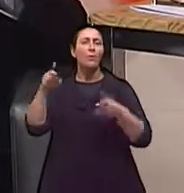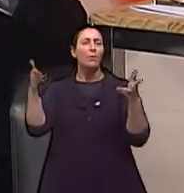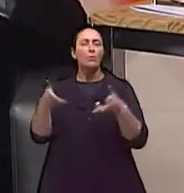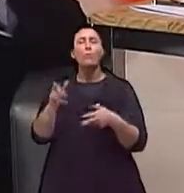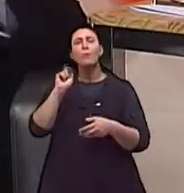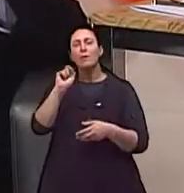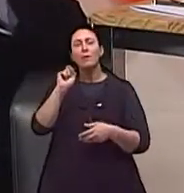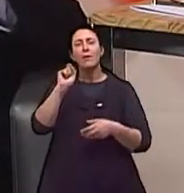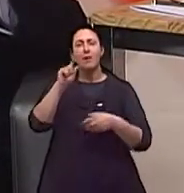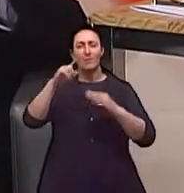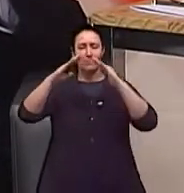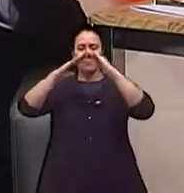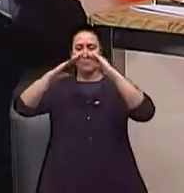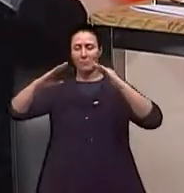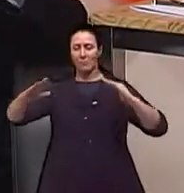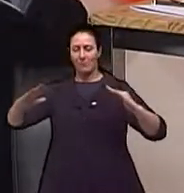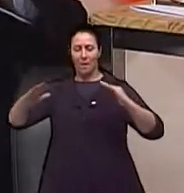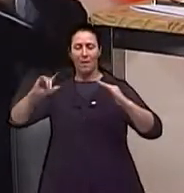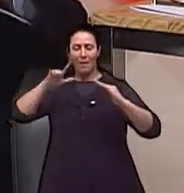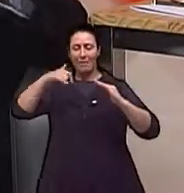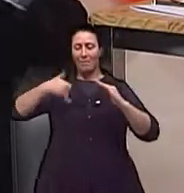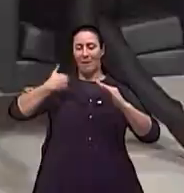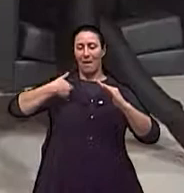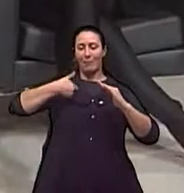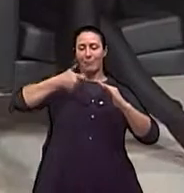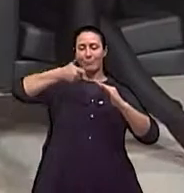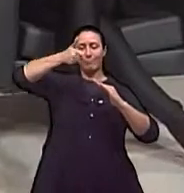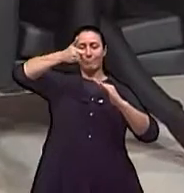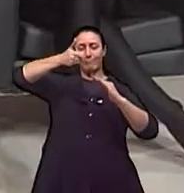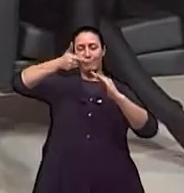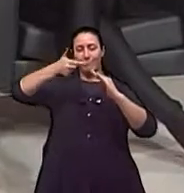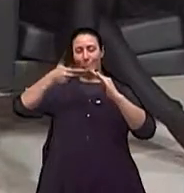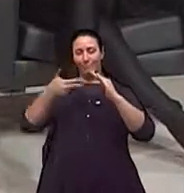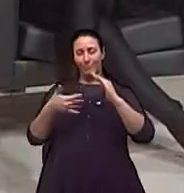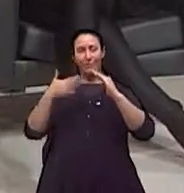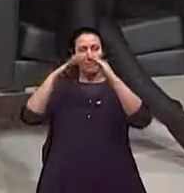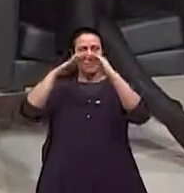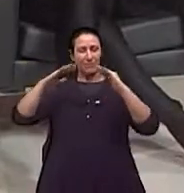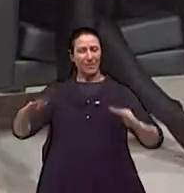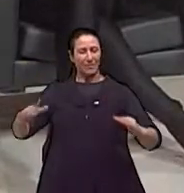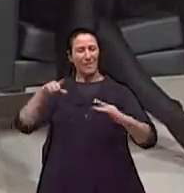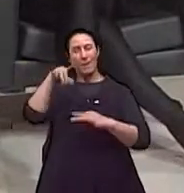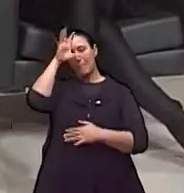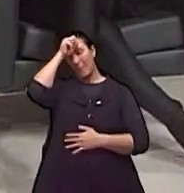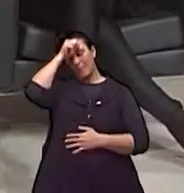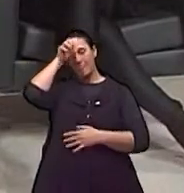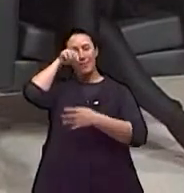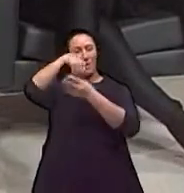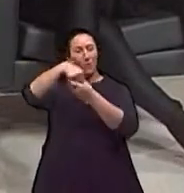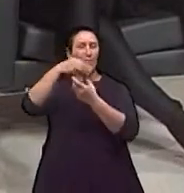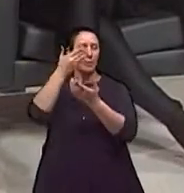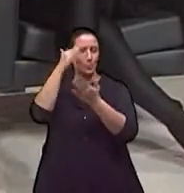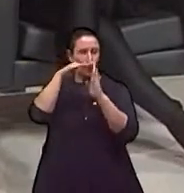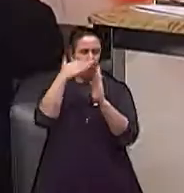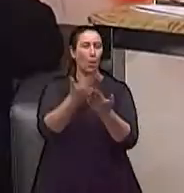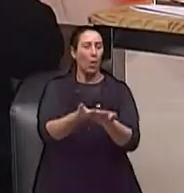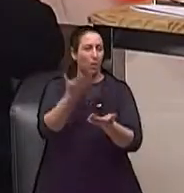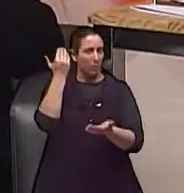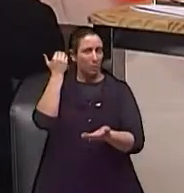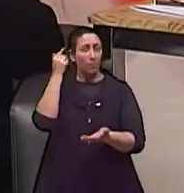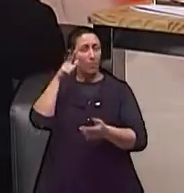famosa pirâmide de idade aquela que Nós aprendemos lá no primeiro grau que era aquela ela tá